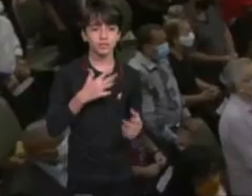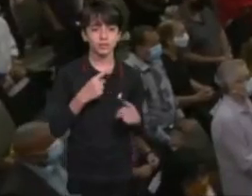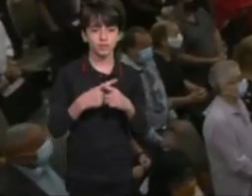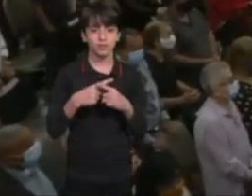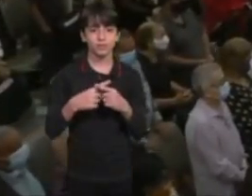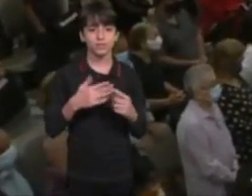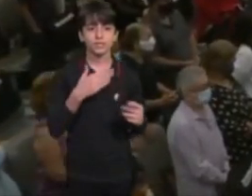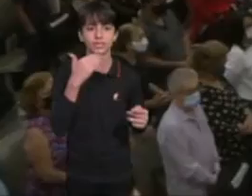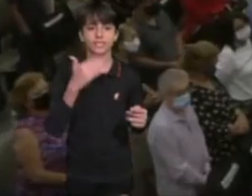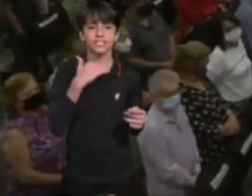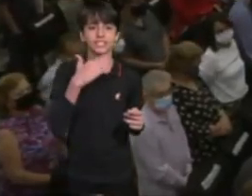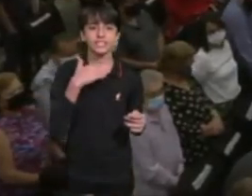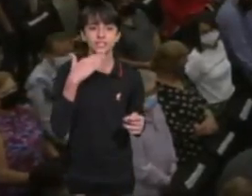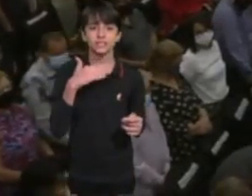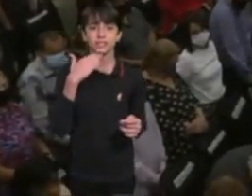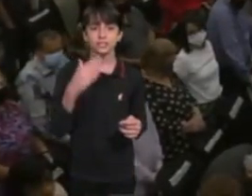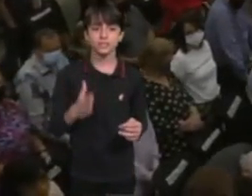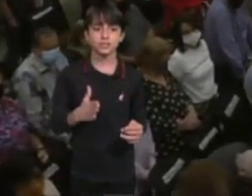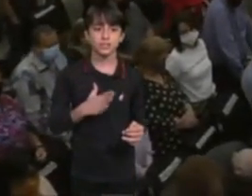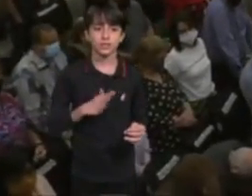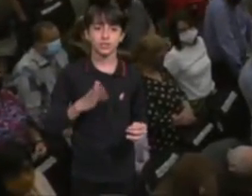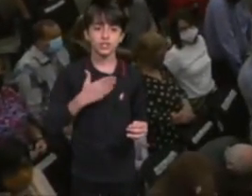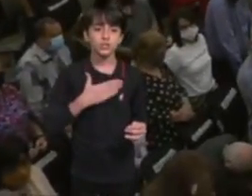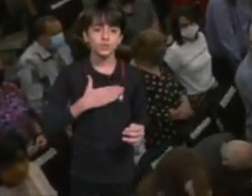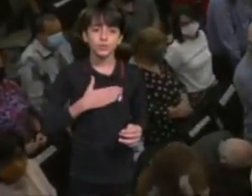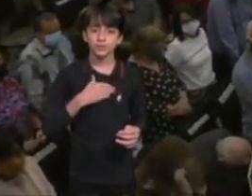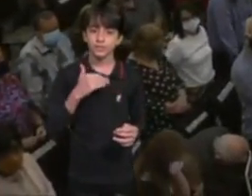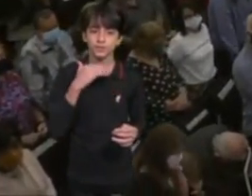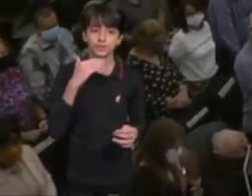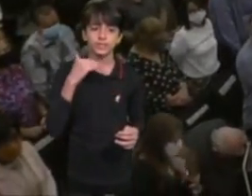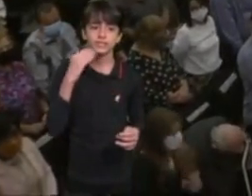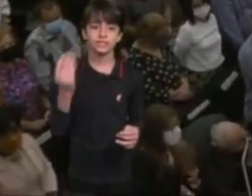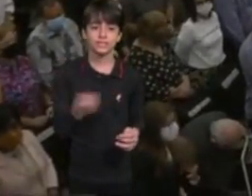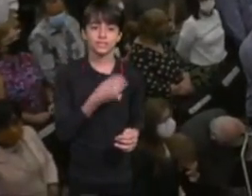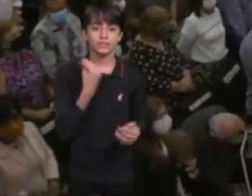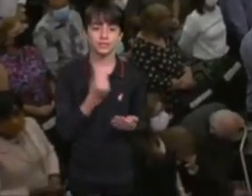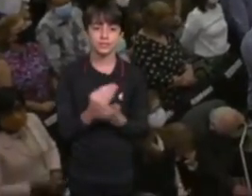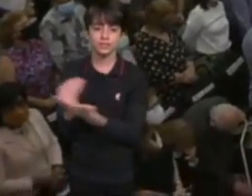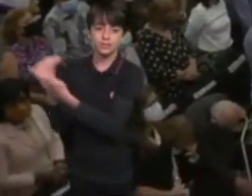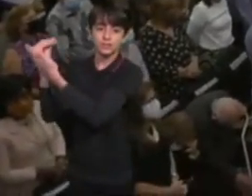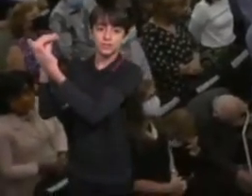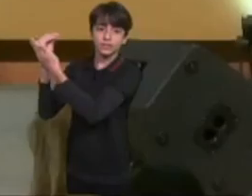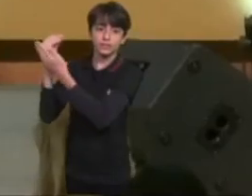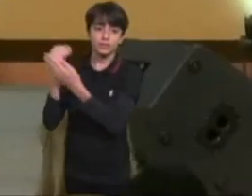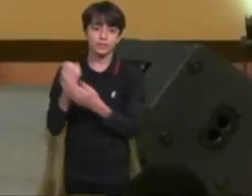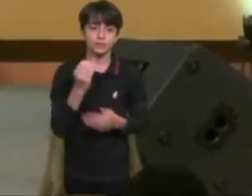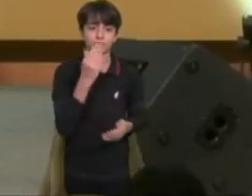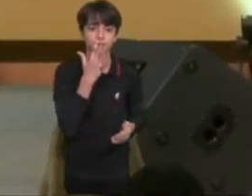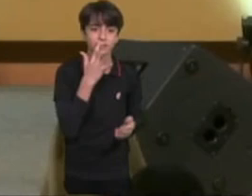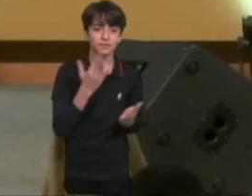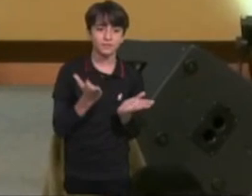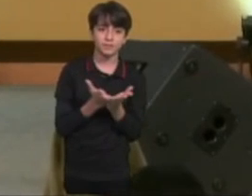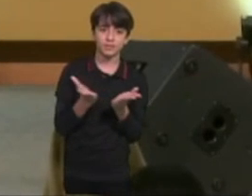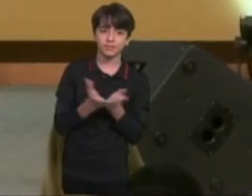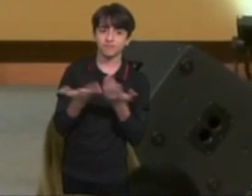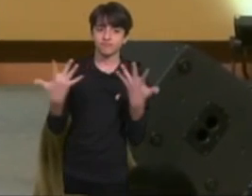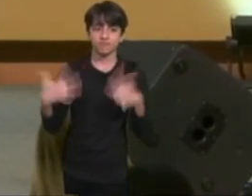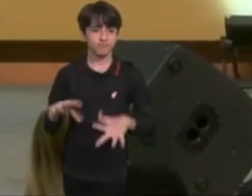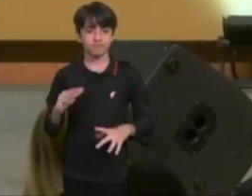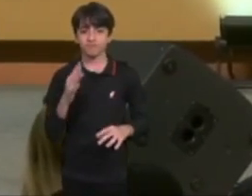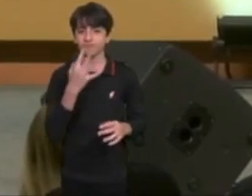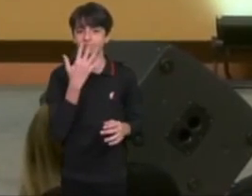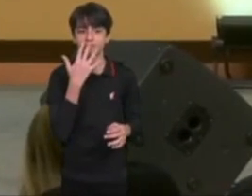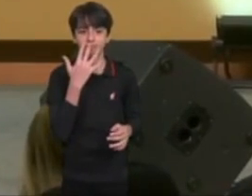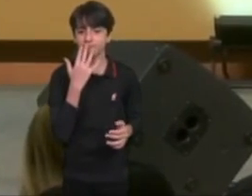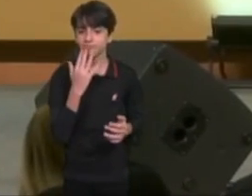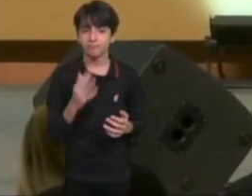isso não é gostar questão você entregar sua vida a Deus Ah eu admiro você evangelho quero saber de admiração rapaz não